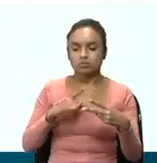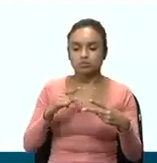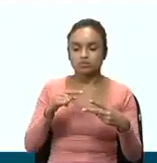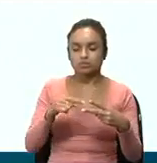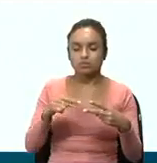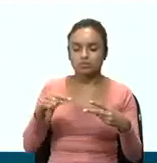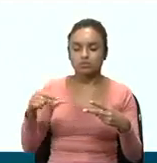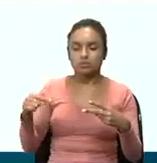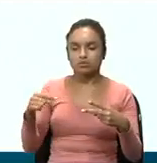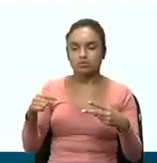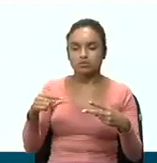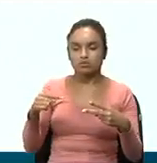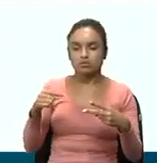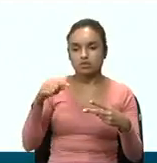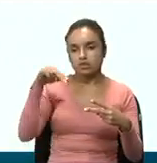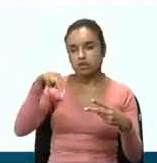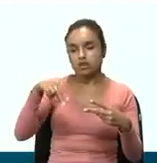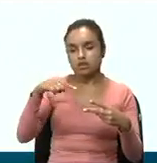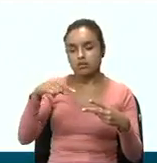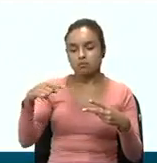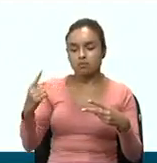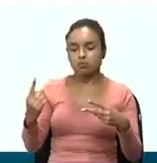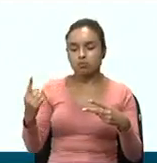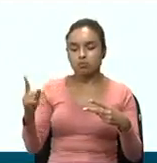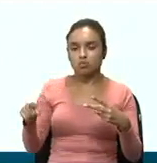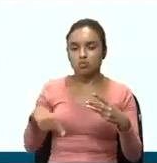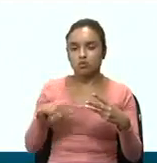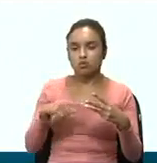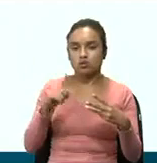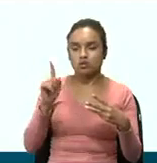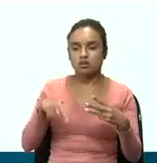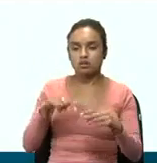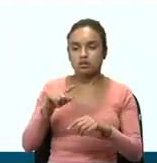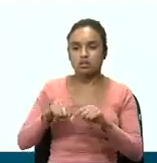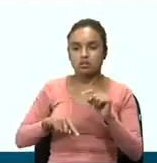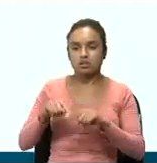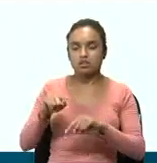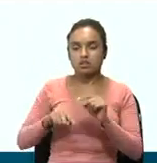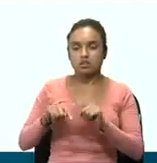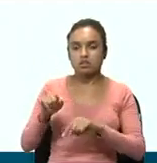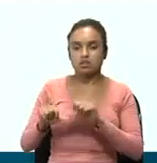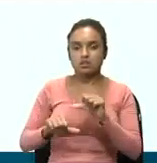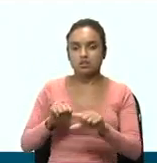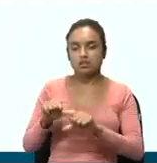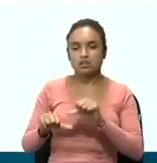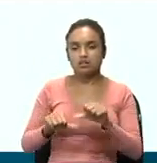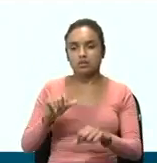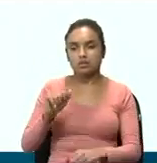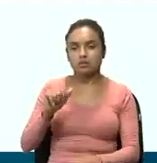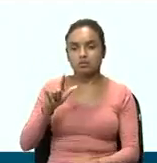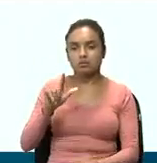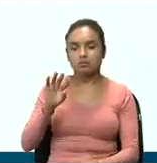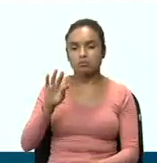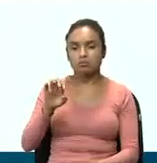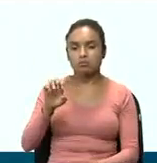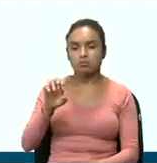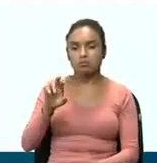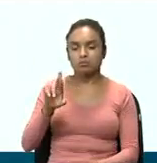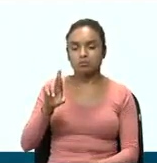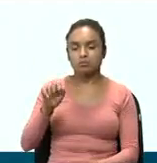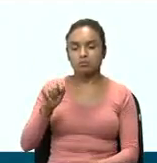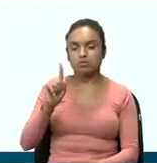1, n menos 1, que é o elemento que altera o sinal dessa série, que multiplica um